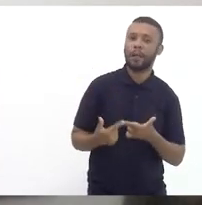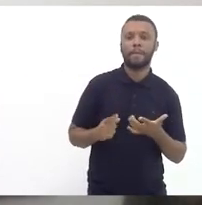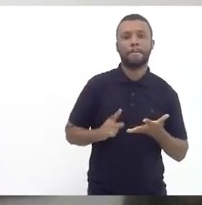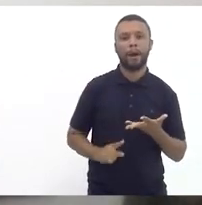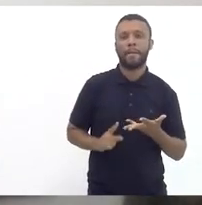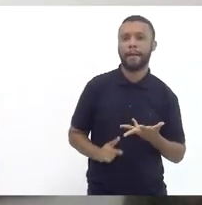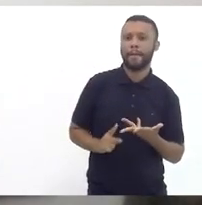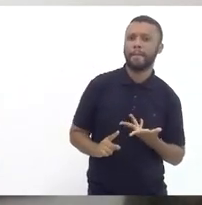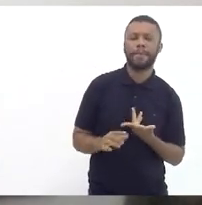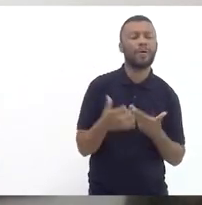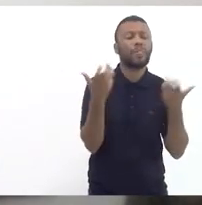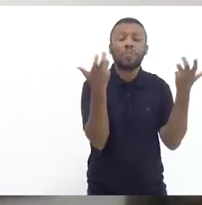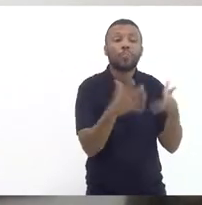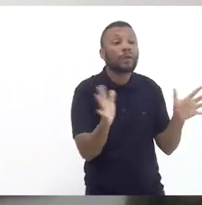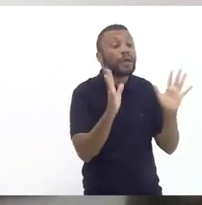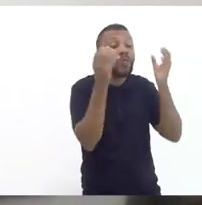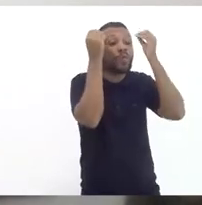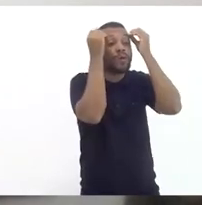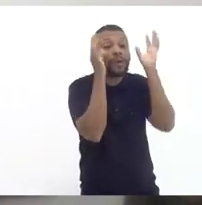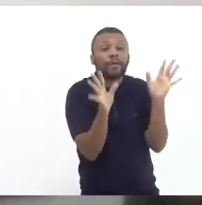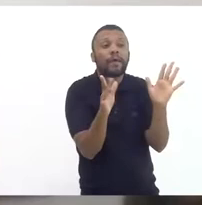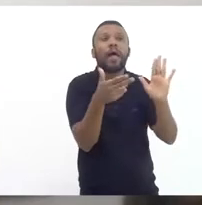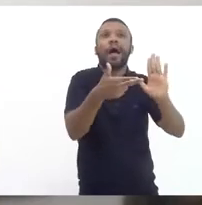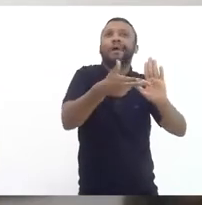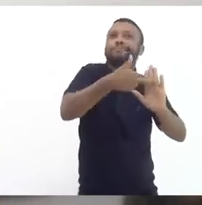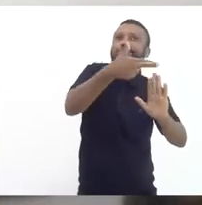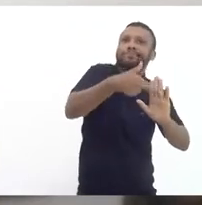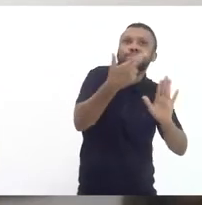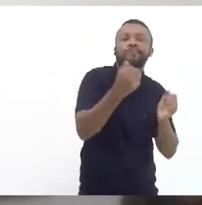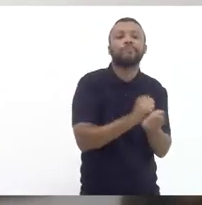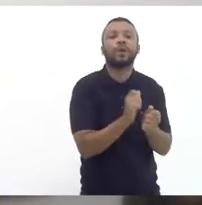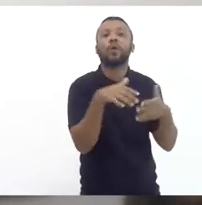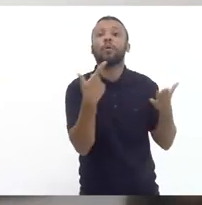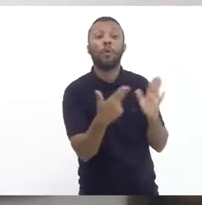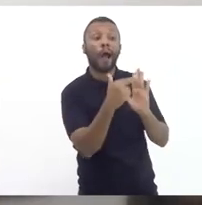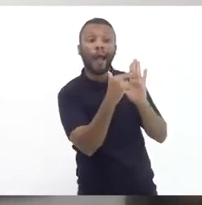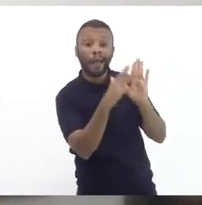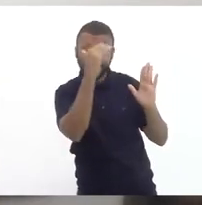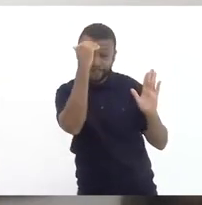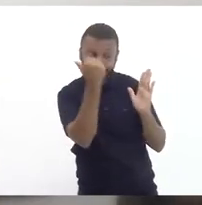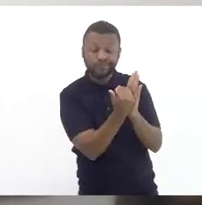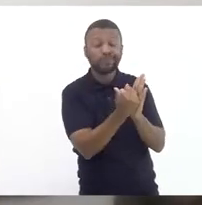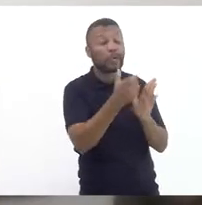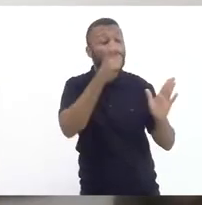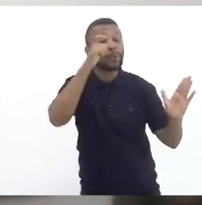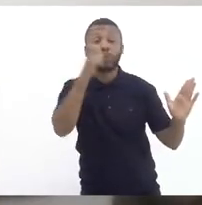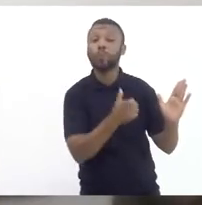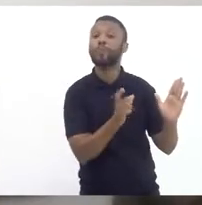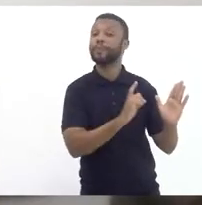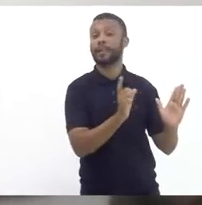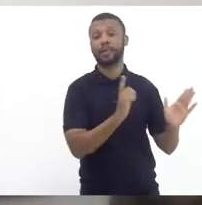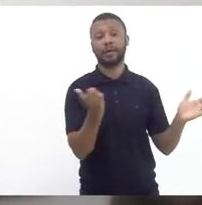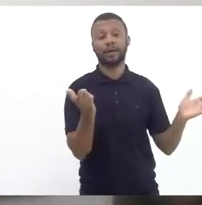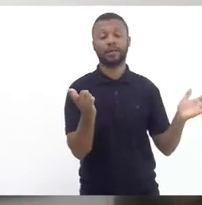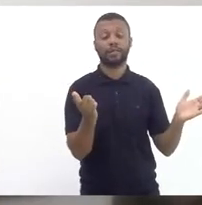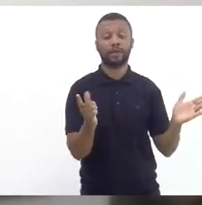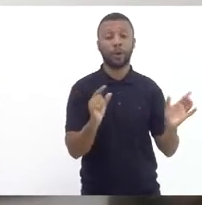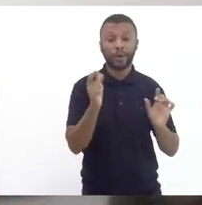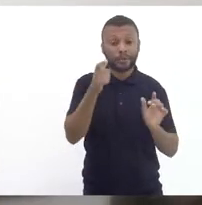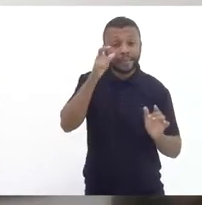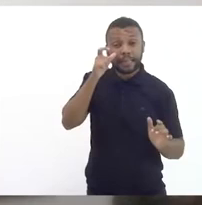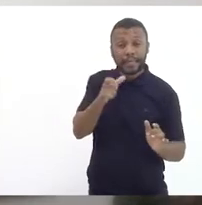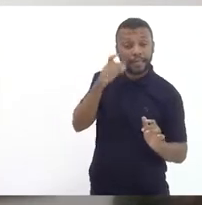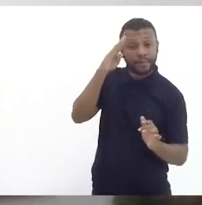quero saber da resolução 38 que disciplina como é feita a fiscalização. Isso não me interessa. O que me interessa saber é o